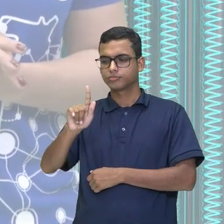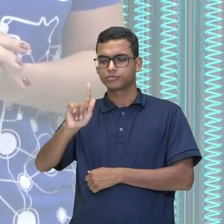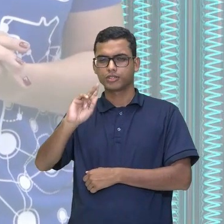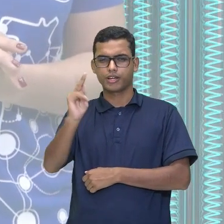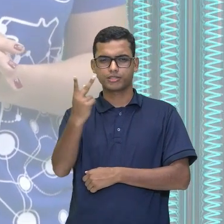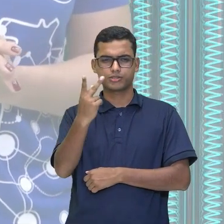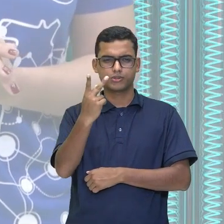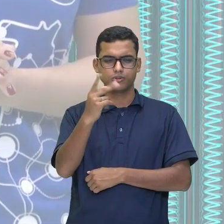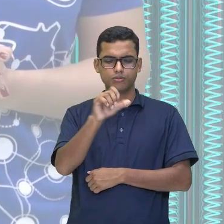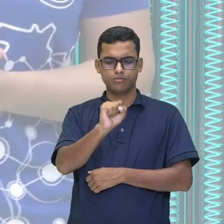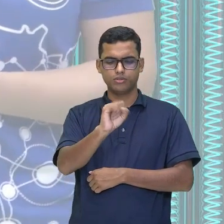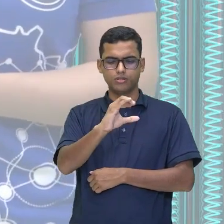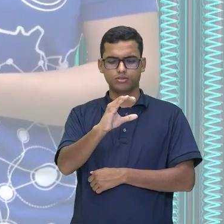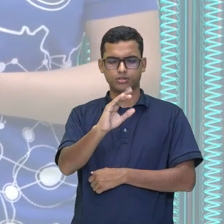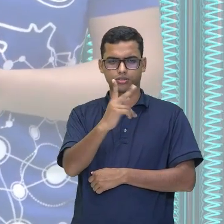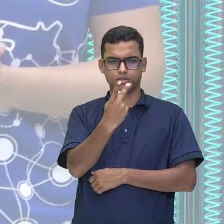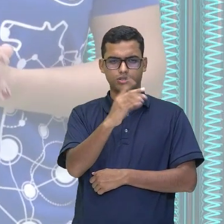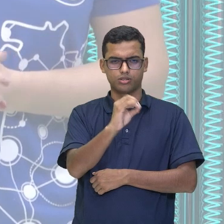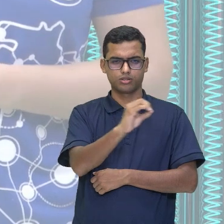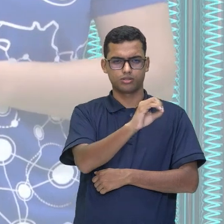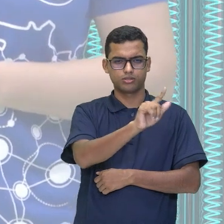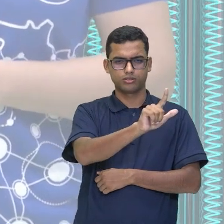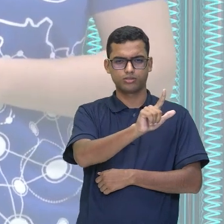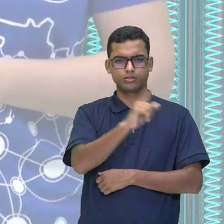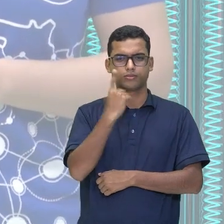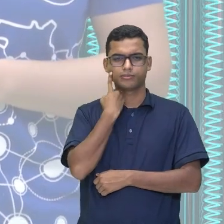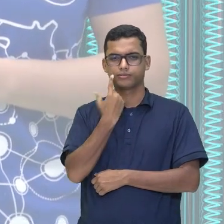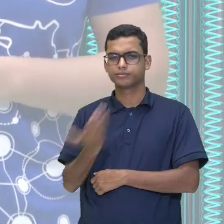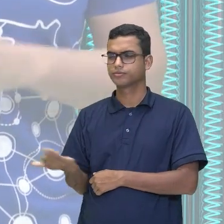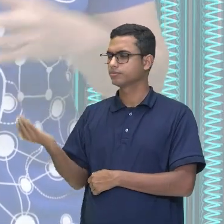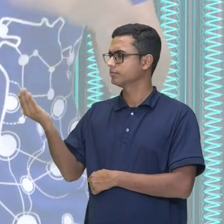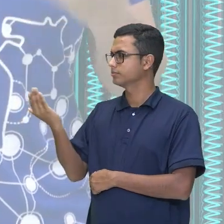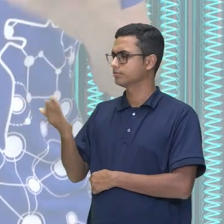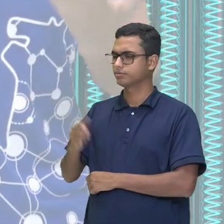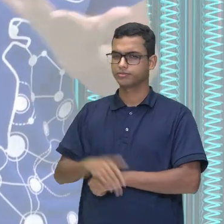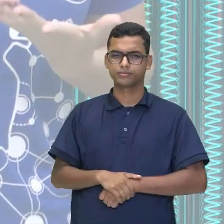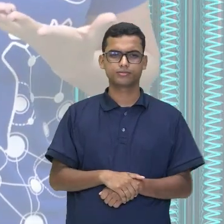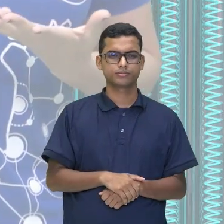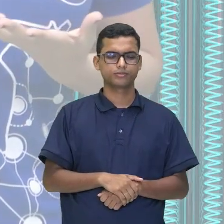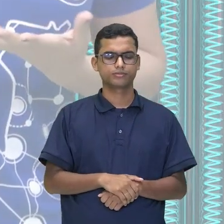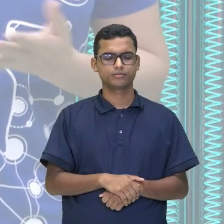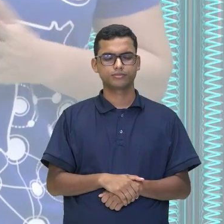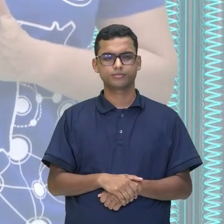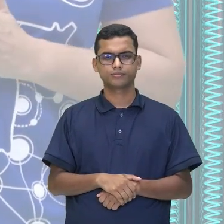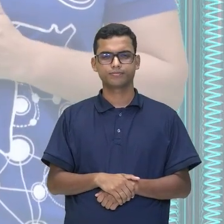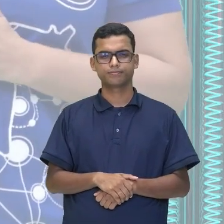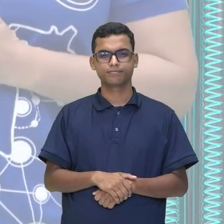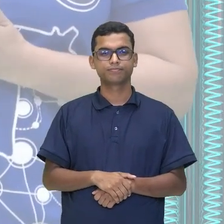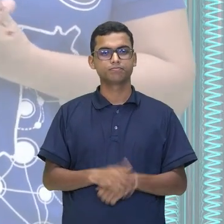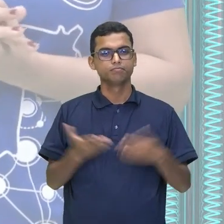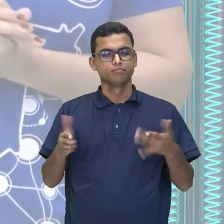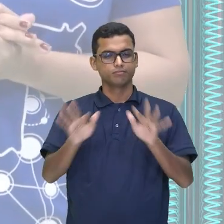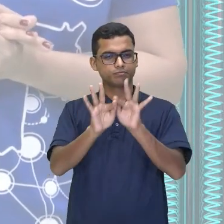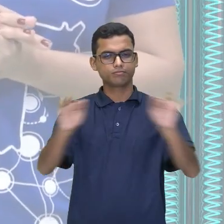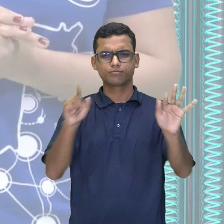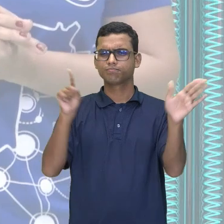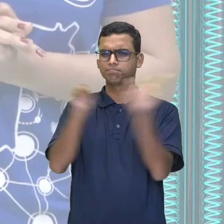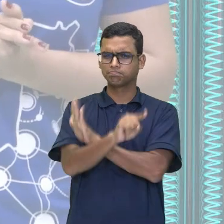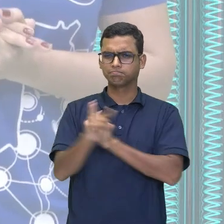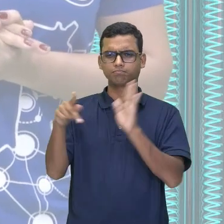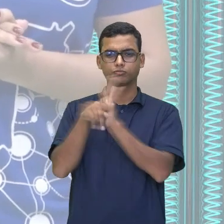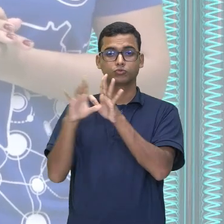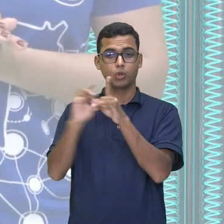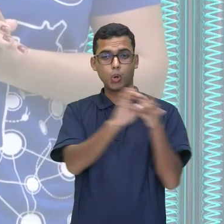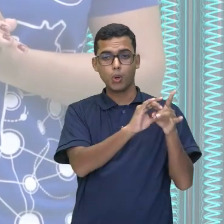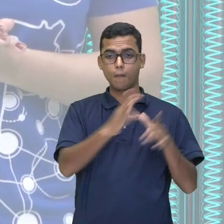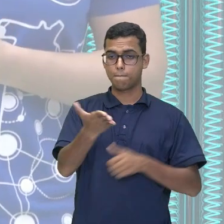tá? When did you finish high school? When, o did está indicando que eu tenho uma pergunta aqui no